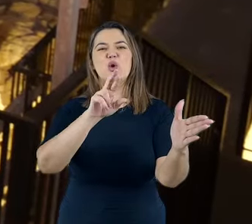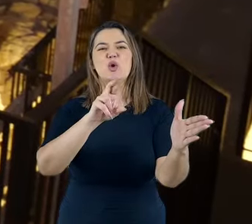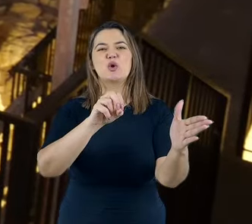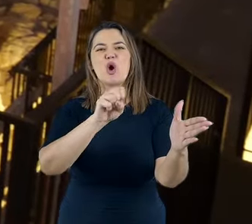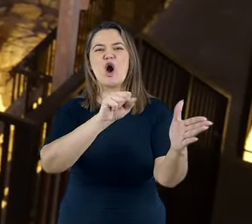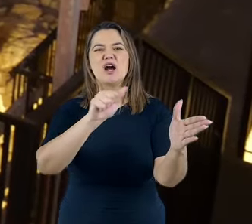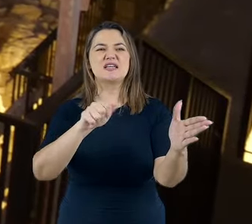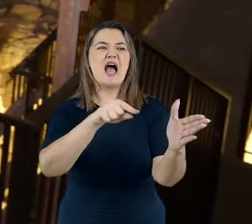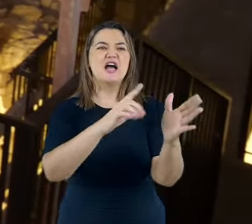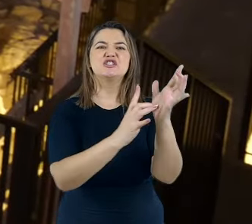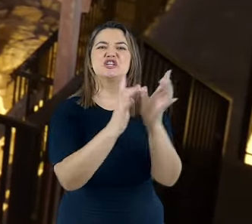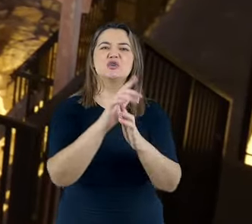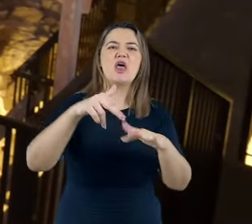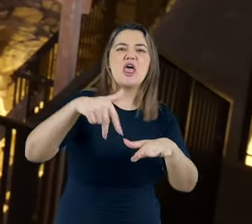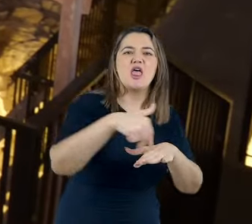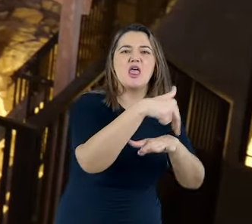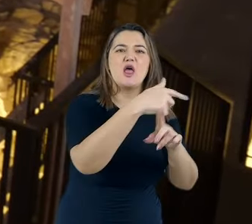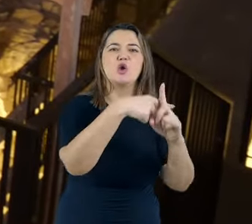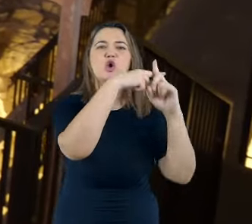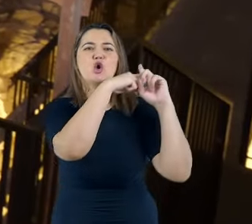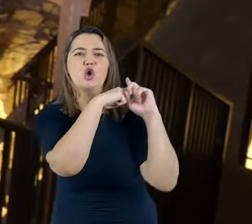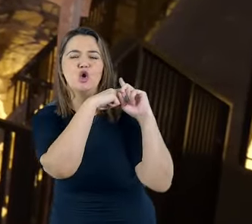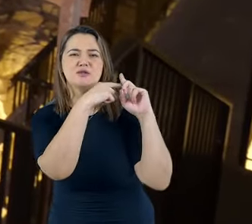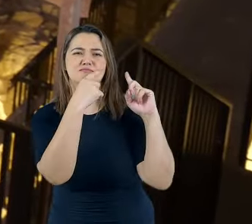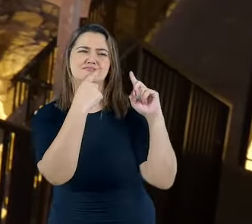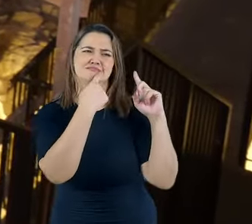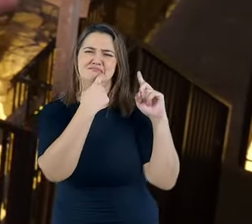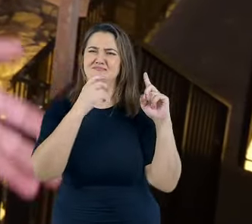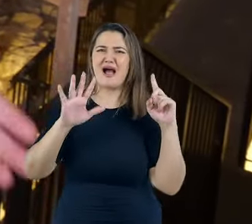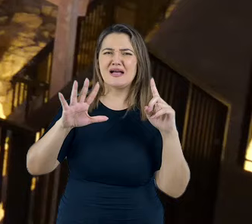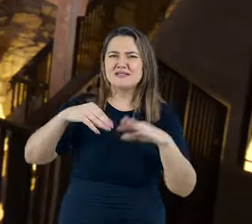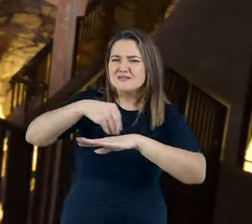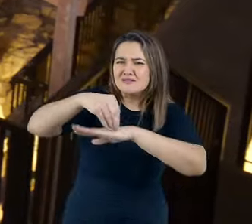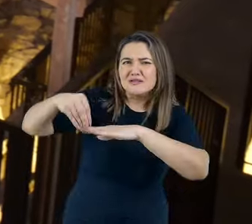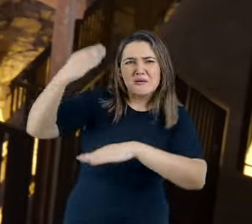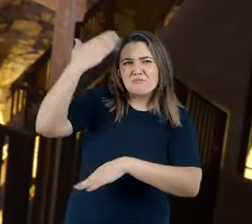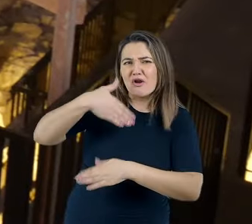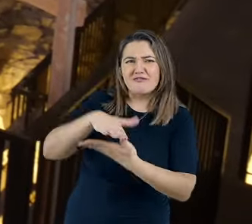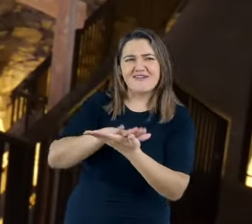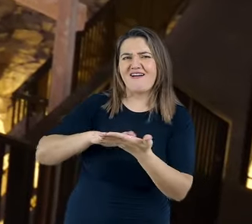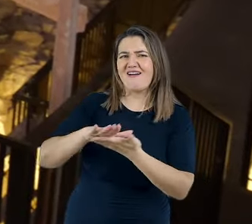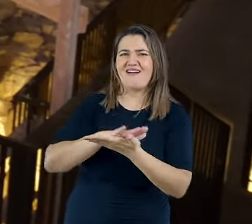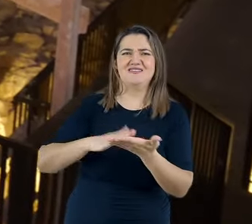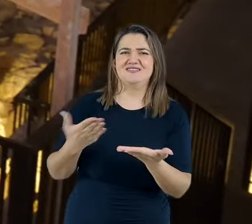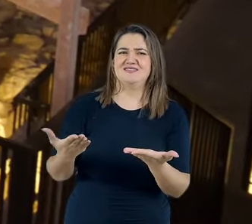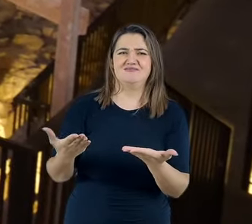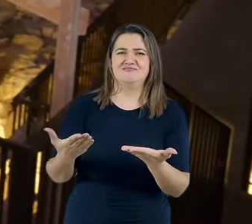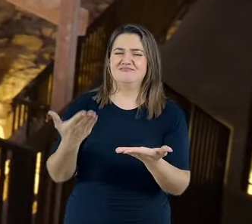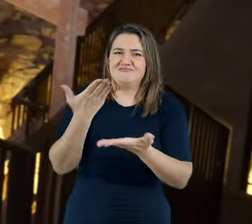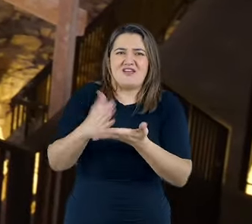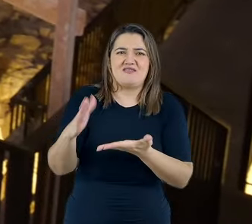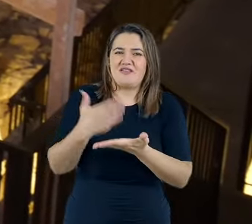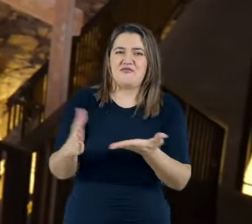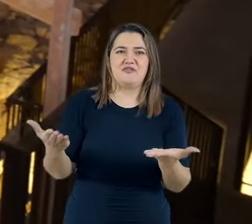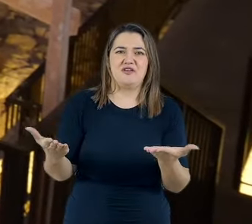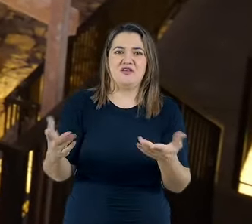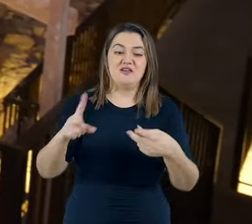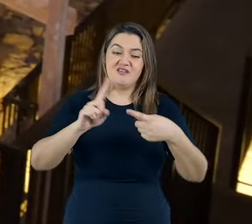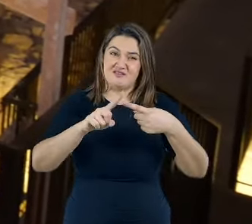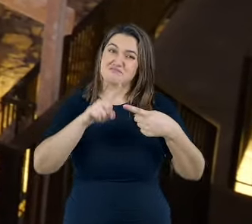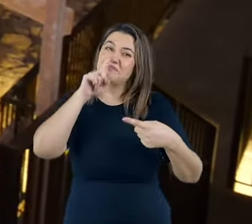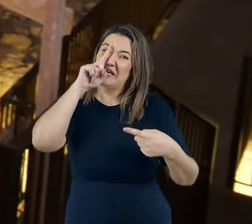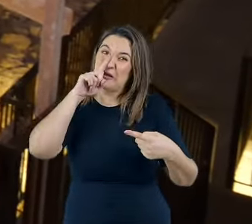Cristo passou com a cruz, quando arqueologicamente falando não tem nenhuma relação com os dias de Cristo. E nós podemos